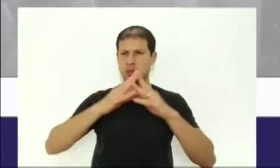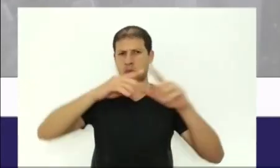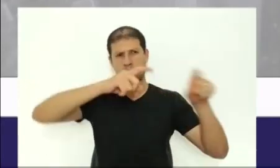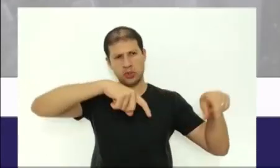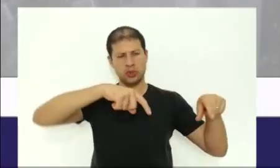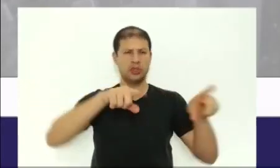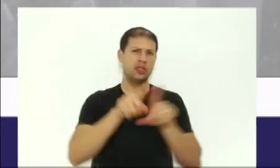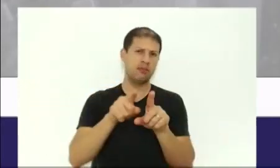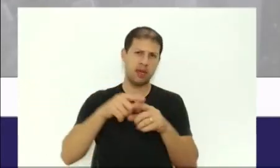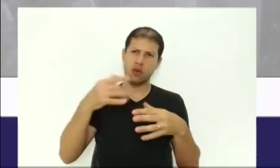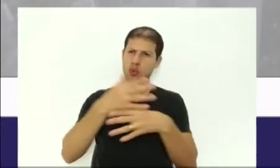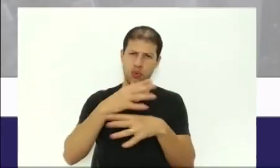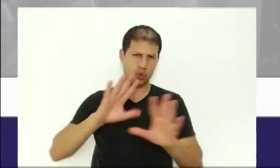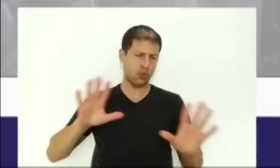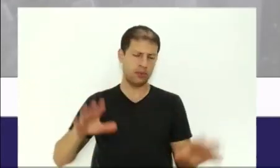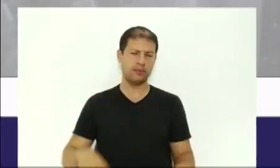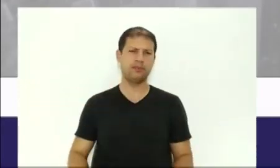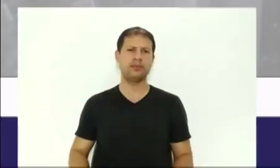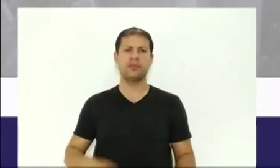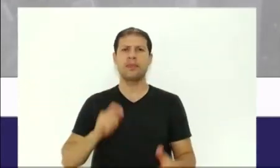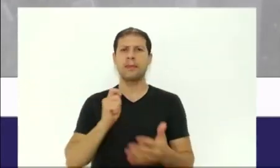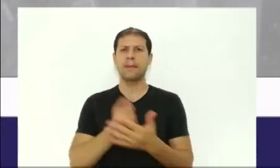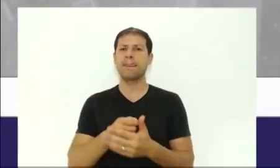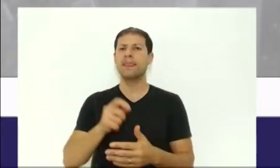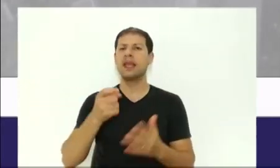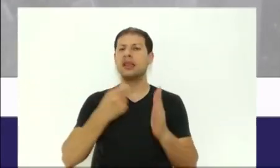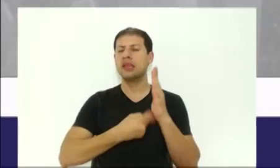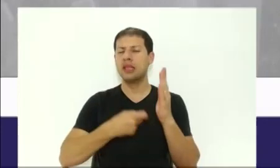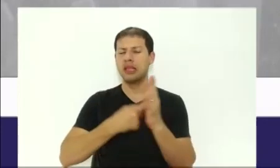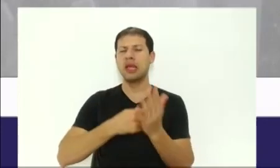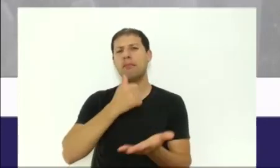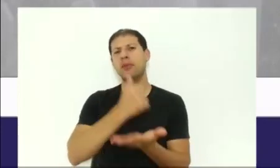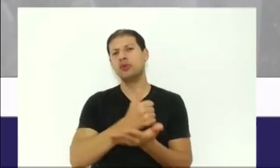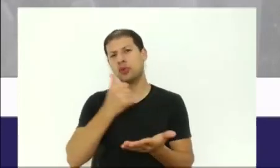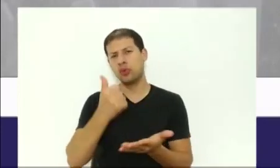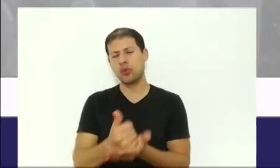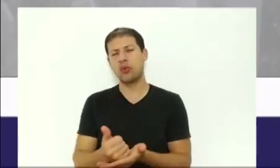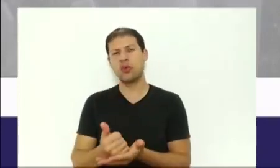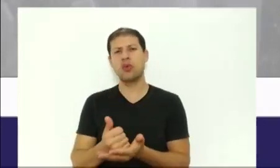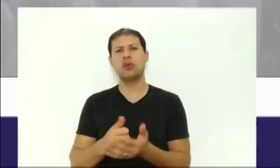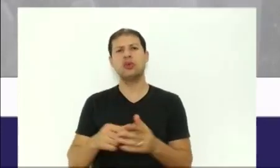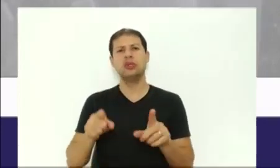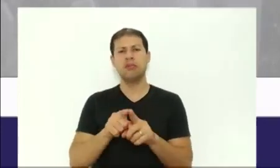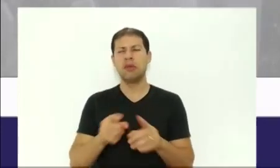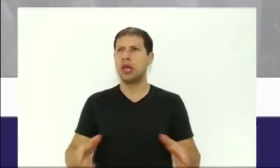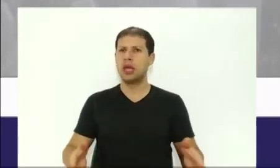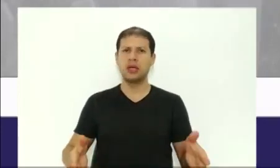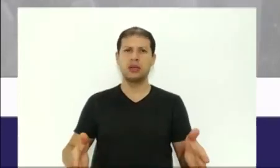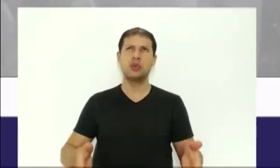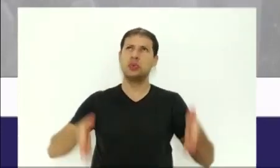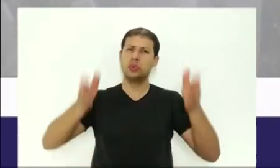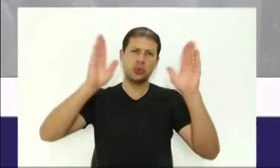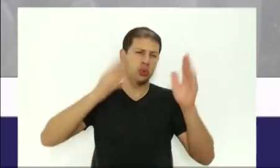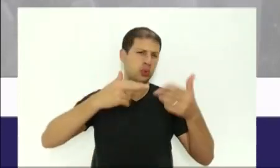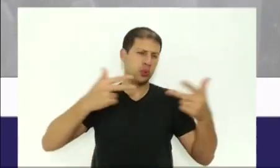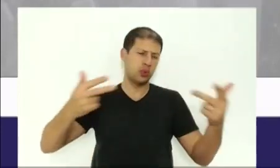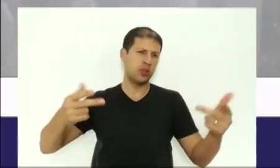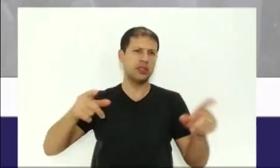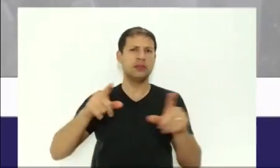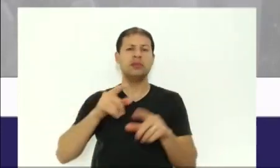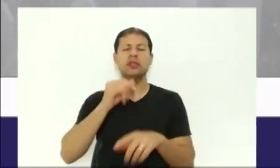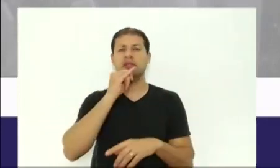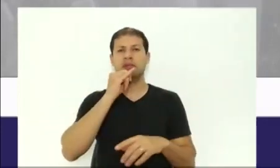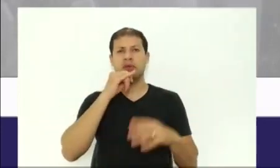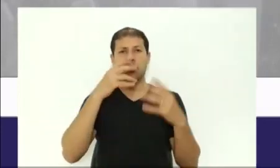urbana, pagamentos de taxas, protocolos e emolumentos, como, por exemplo, aprovação do projeto